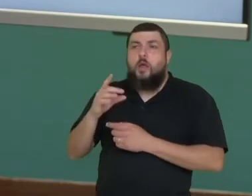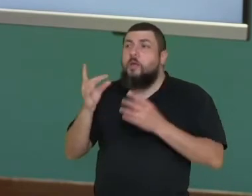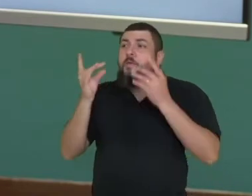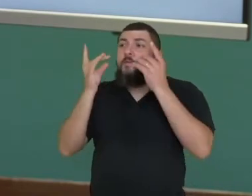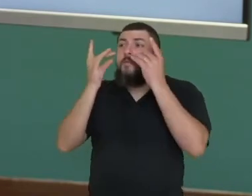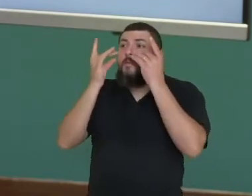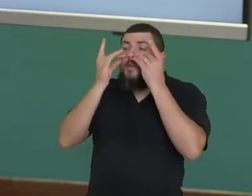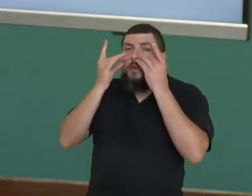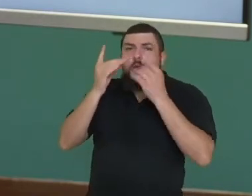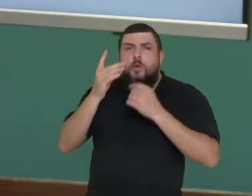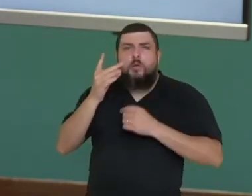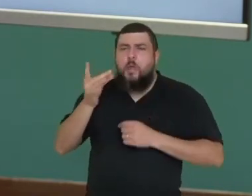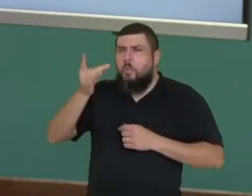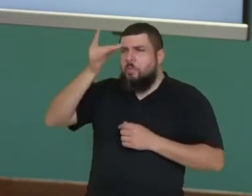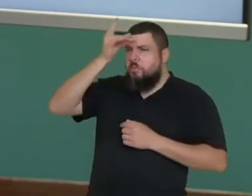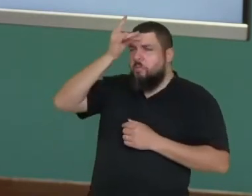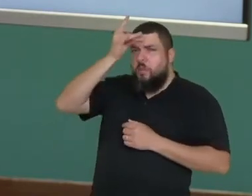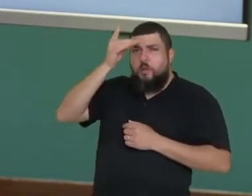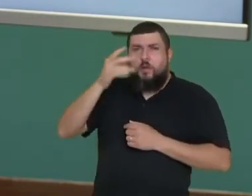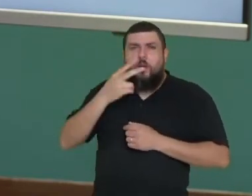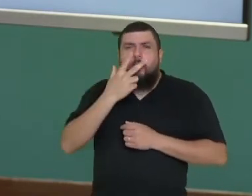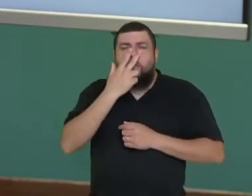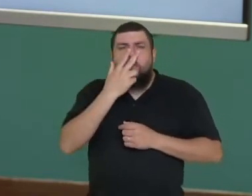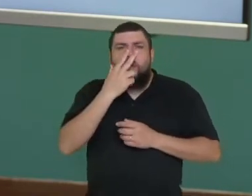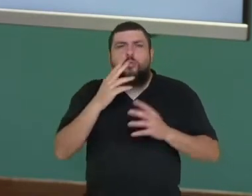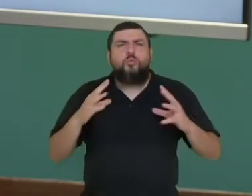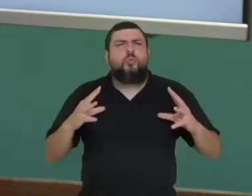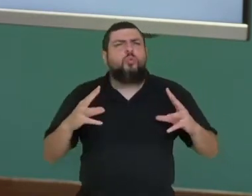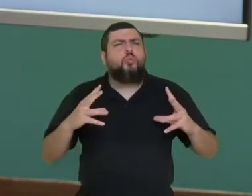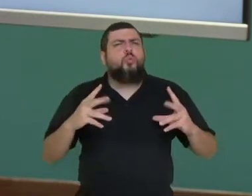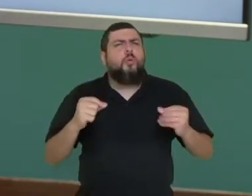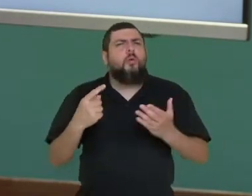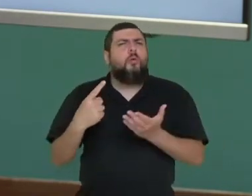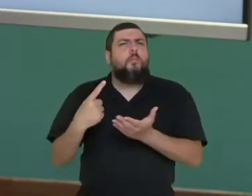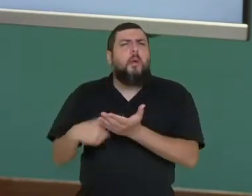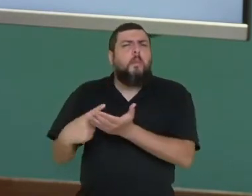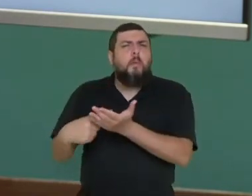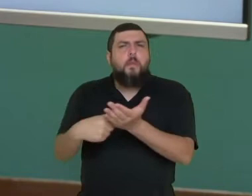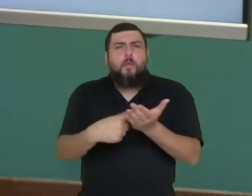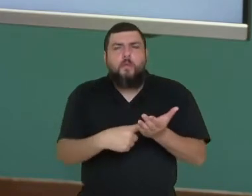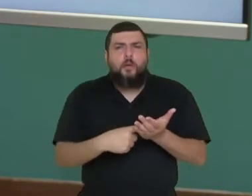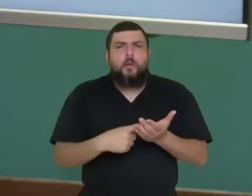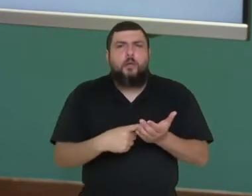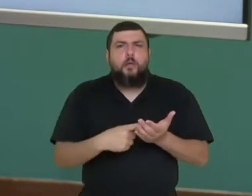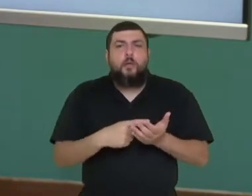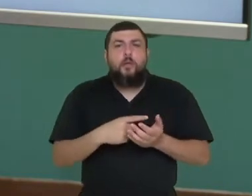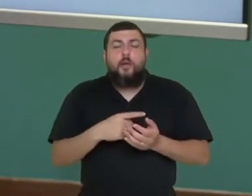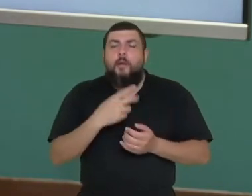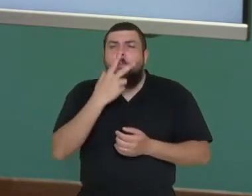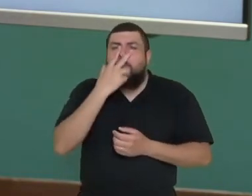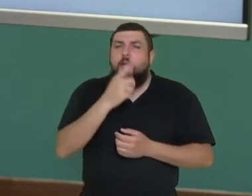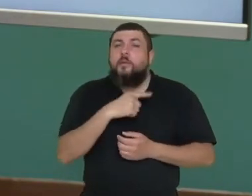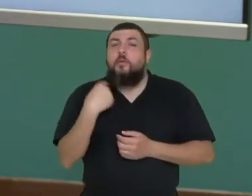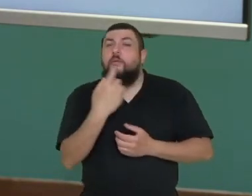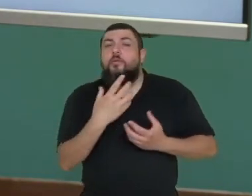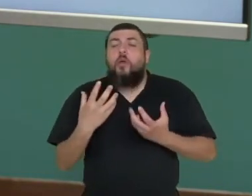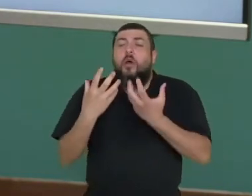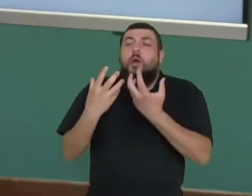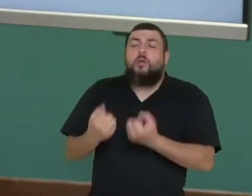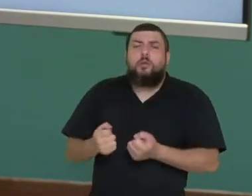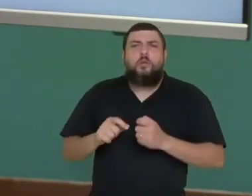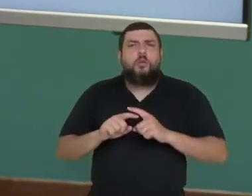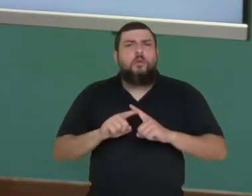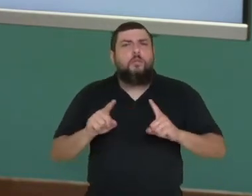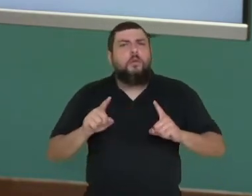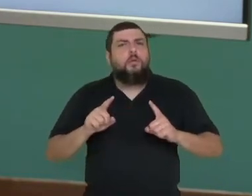vê de uma forma meio que senso comum e às vezes nós compramos a ideia sem entender de uma forma crítica o